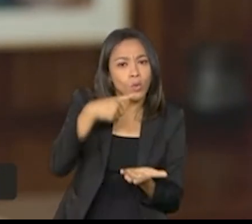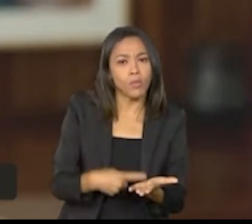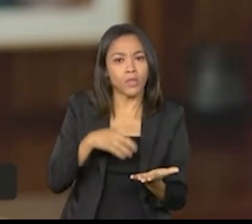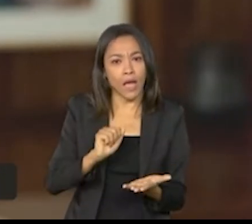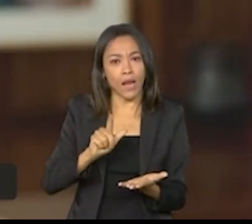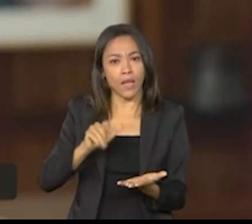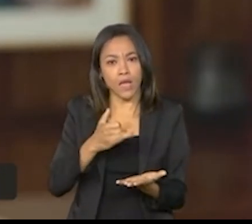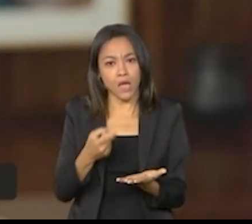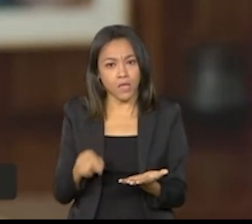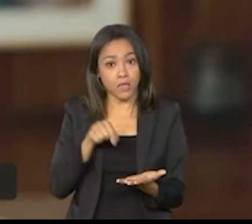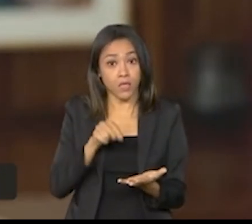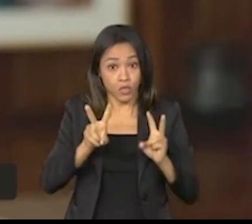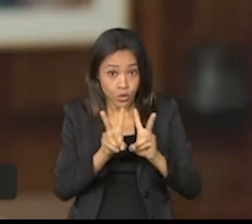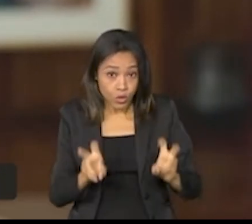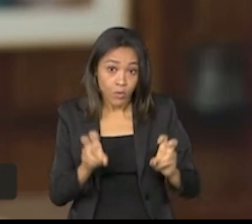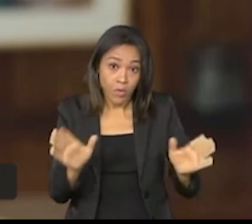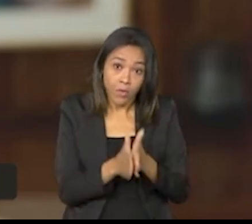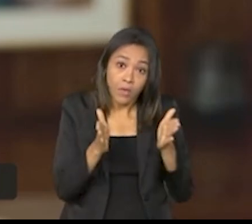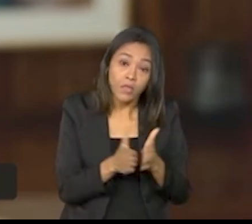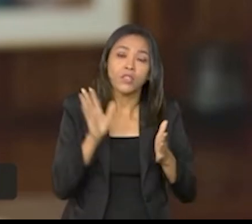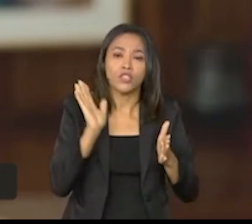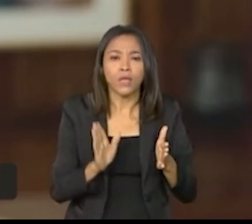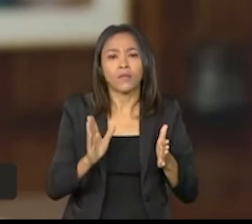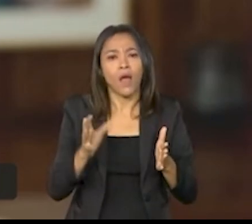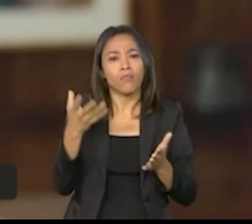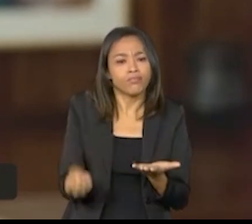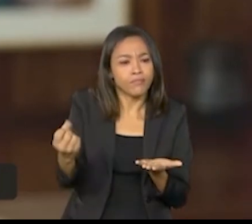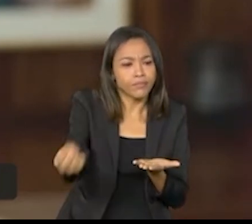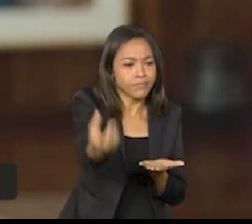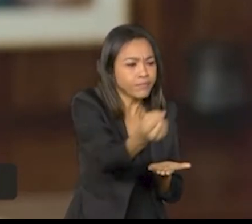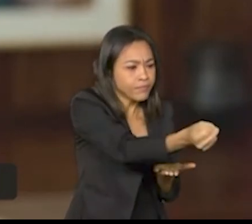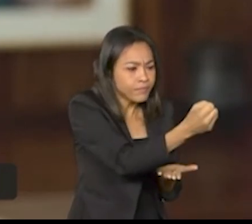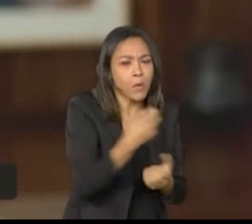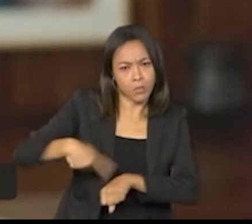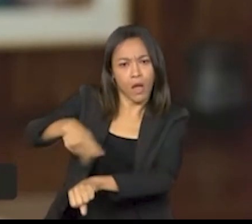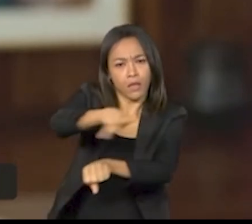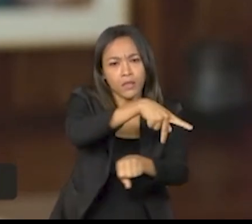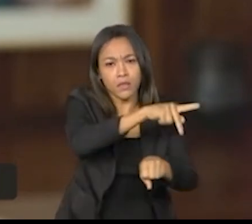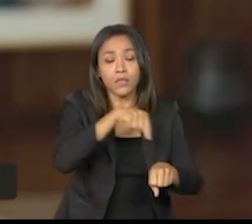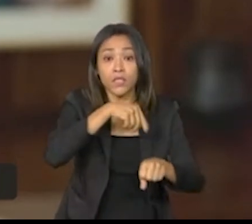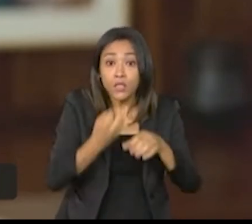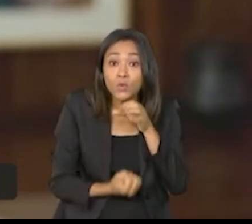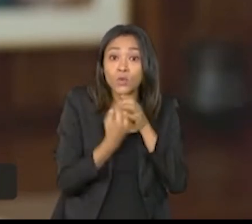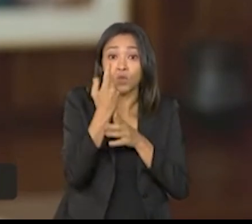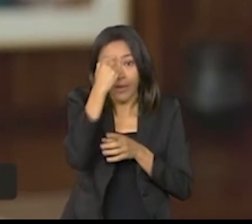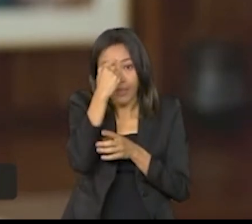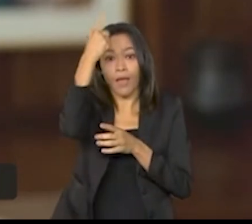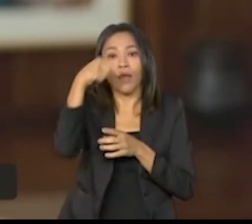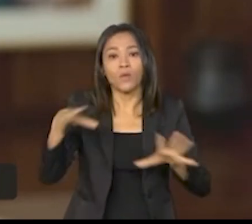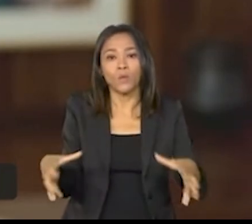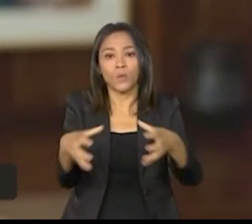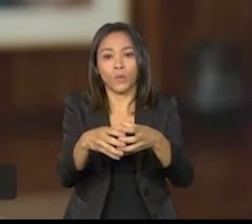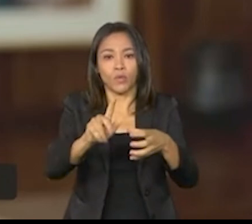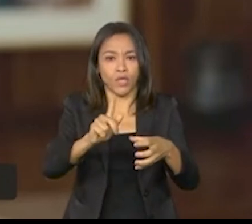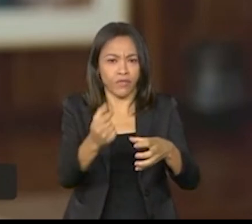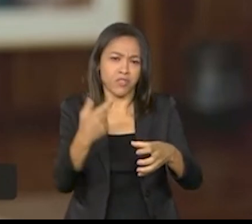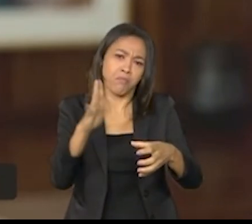em fase avançada de adesões convido todos a sear a iniciativa que nasceu no G20 mas está aberta